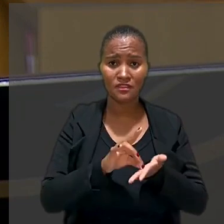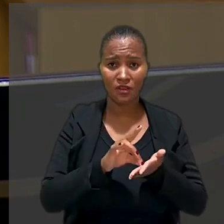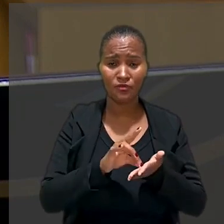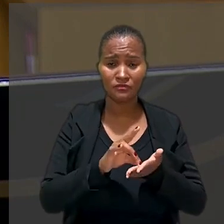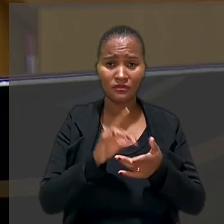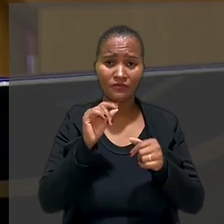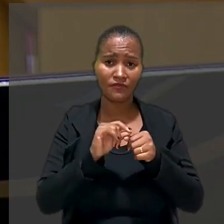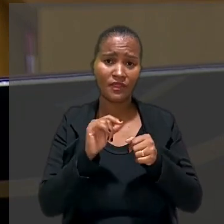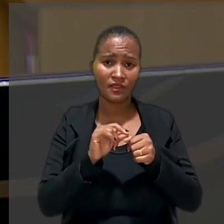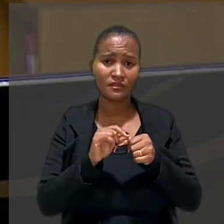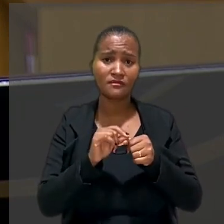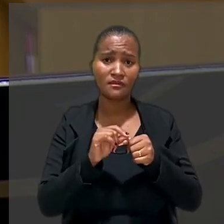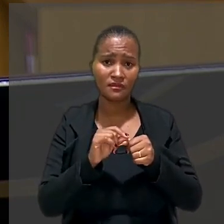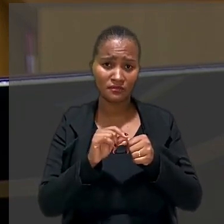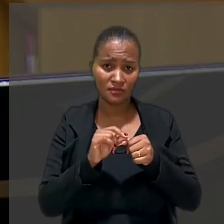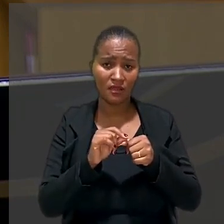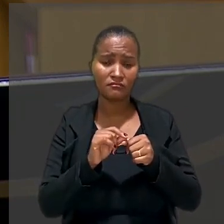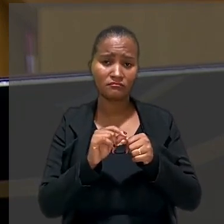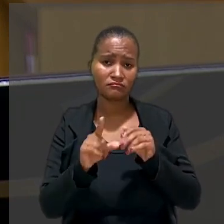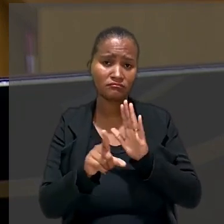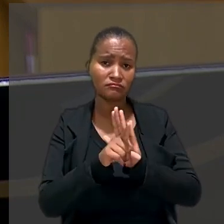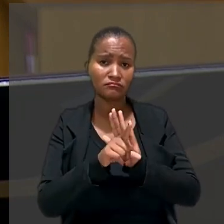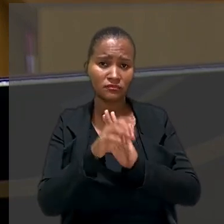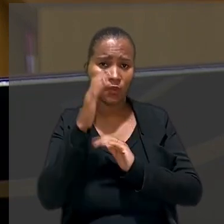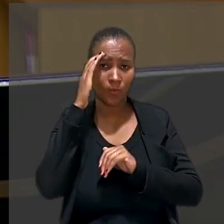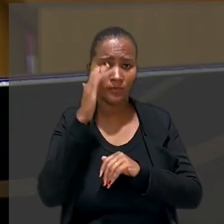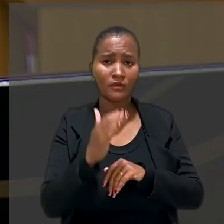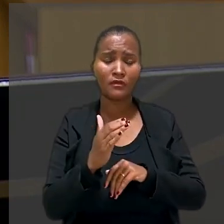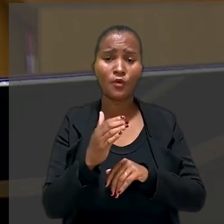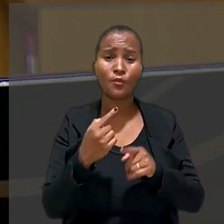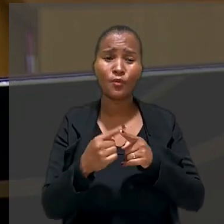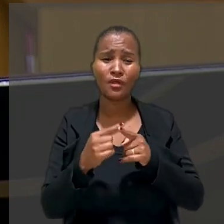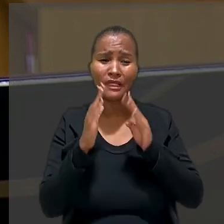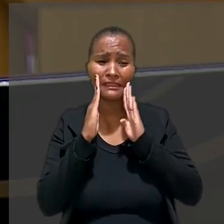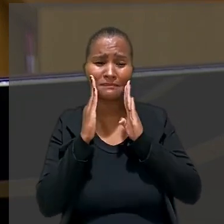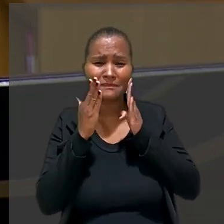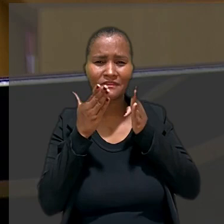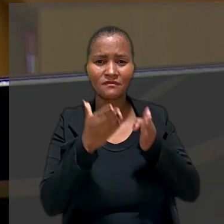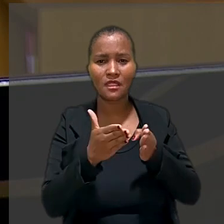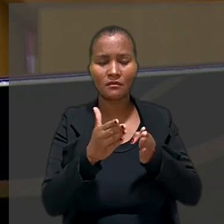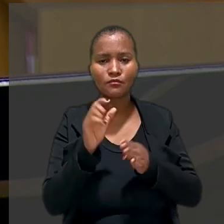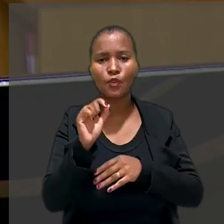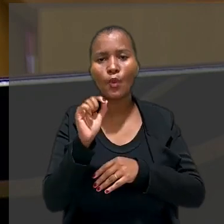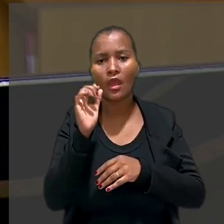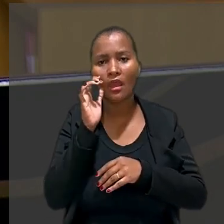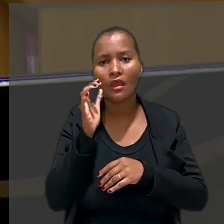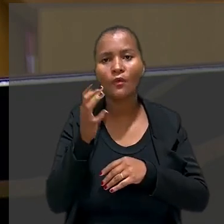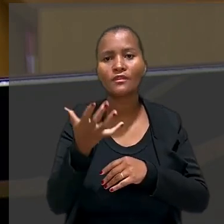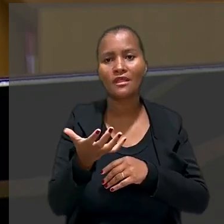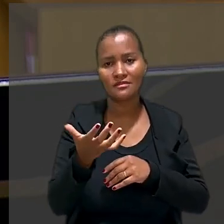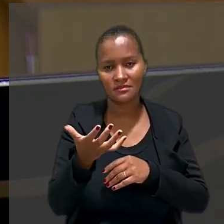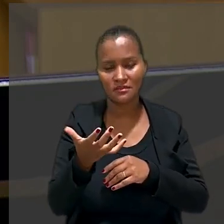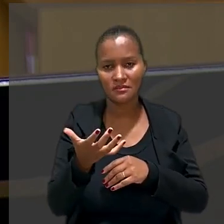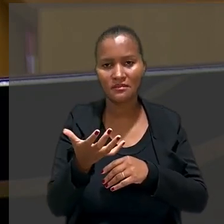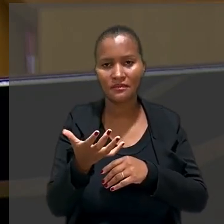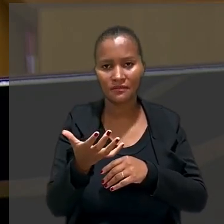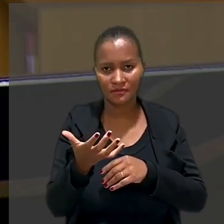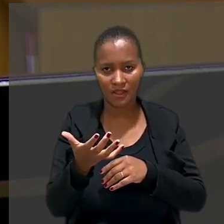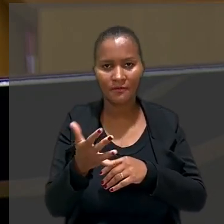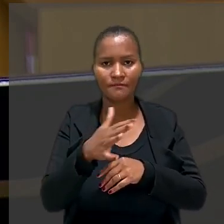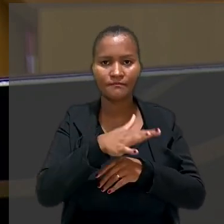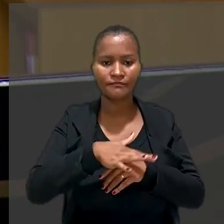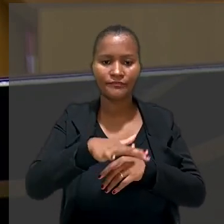trata, evidentemente, de contratação realizada com o intuito de burla da legislação. Até pela especificidade do que ocorre no